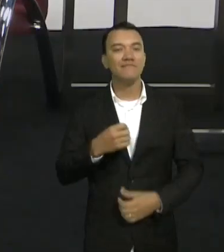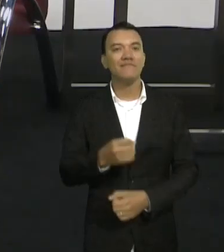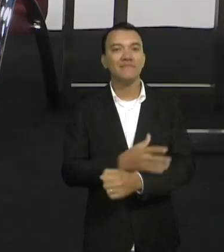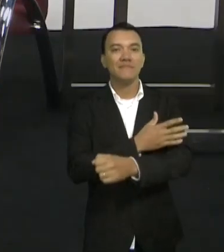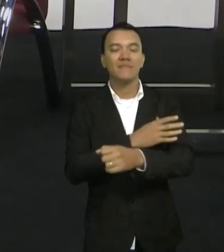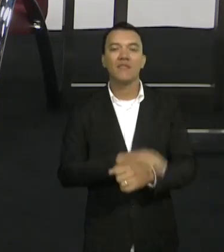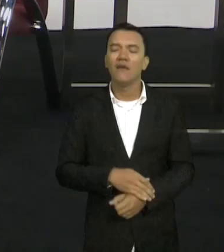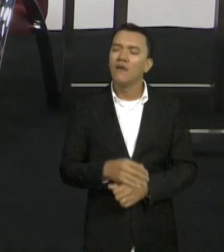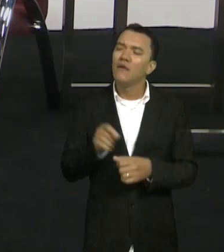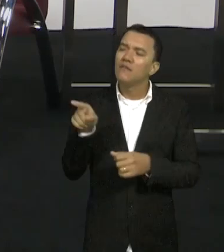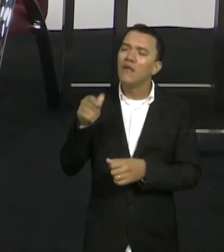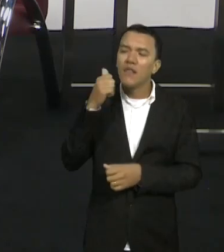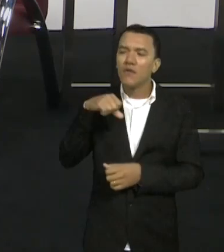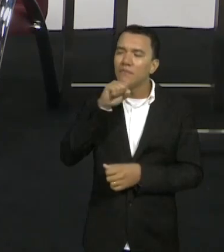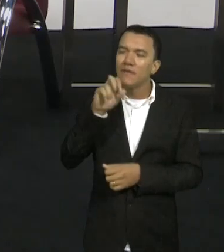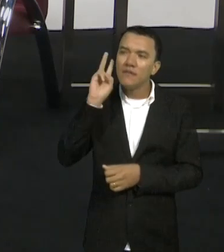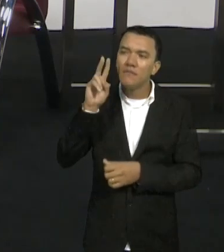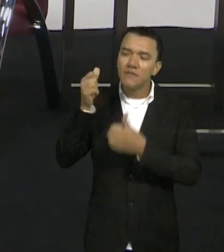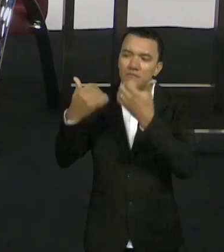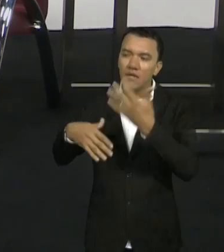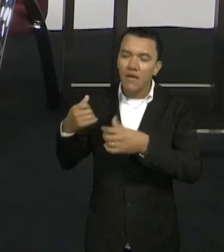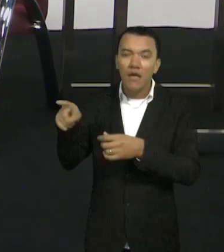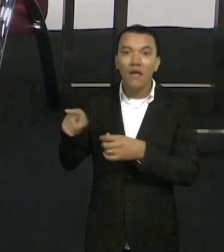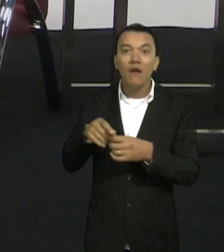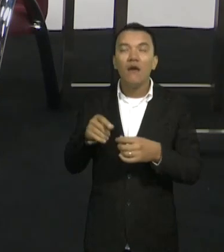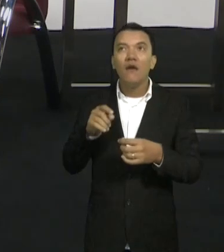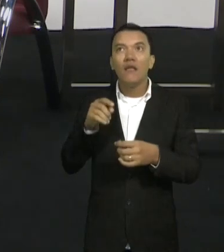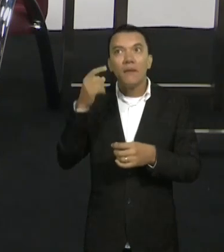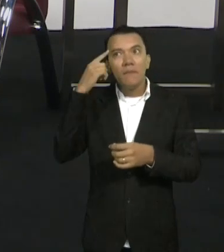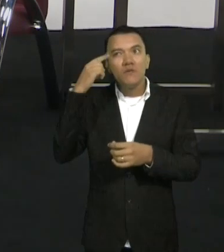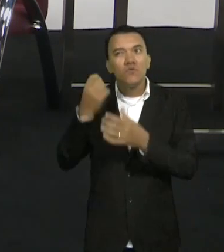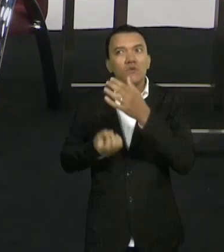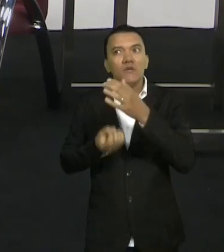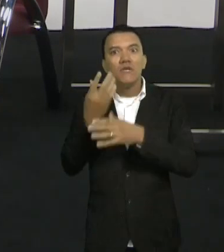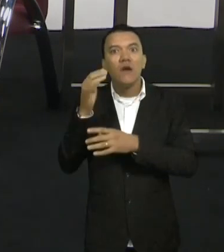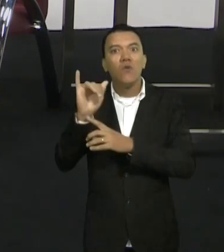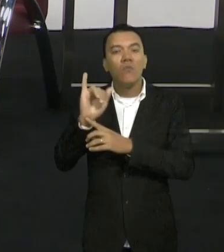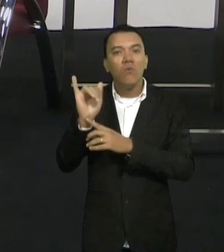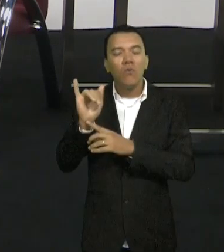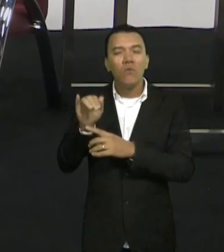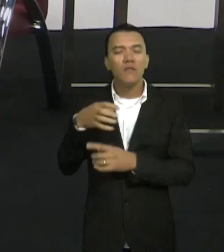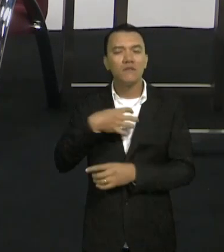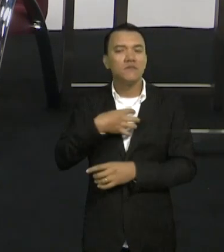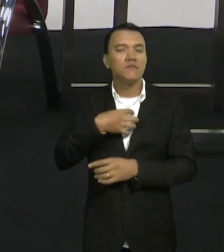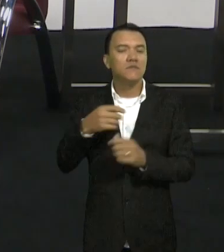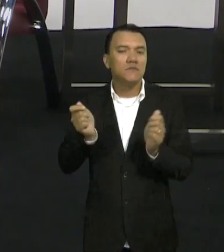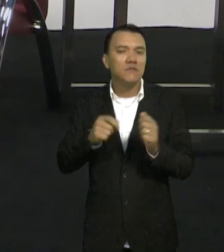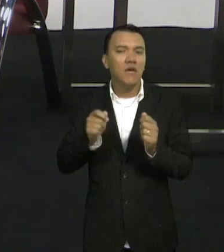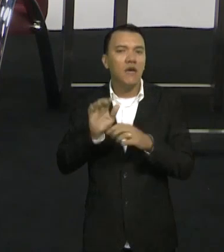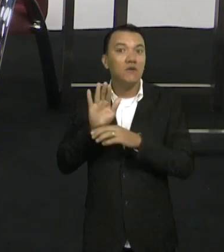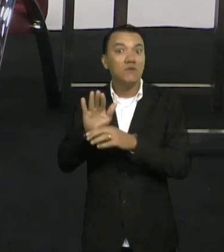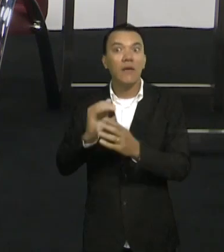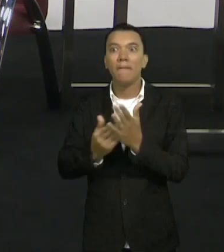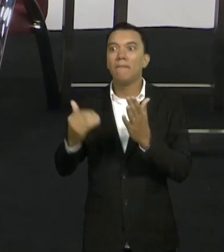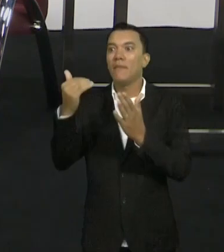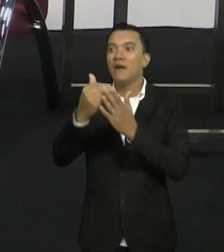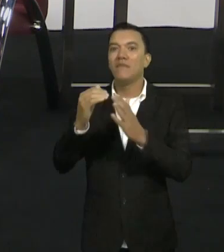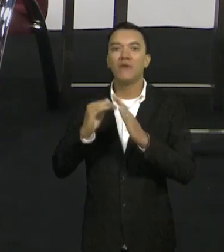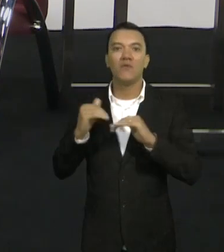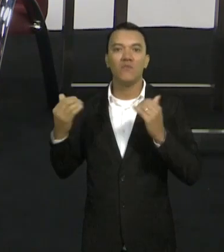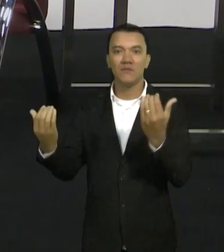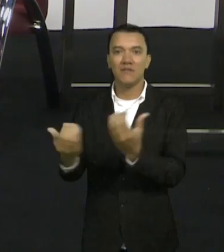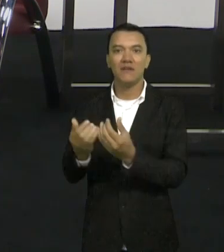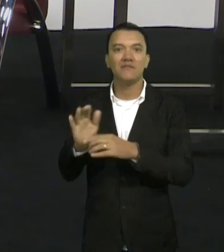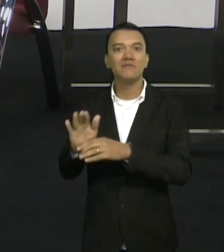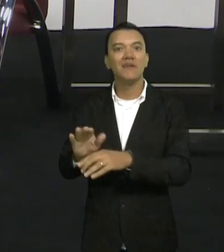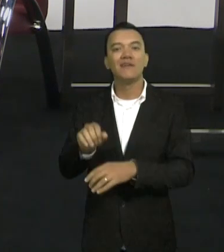mãe é porque, assim, quando ela pensou em criar um boi, ela sentiu que ela podia oferecer muito mais para a comunidade. Sim.